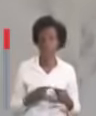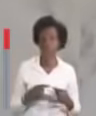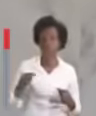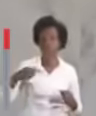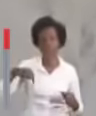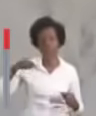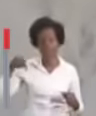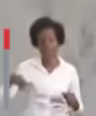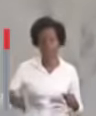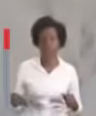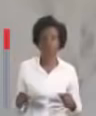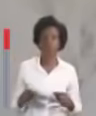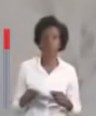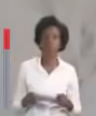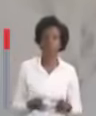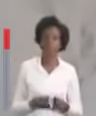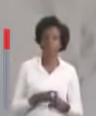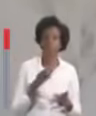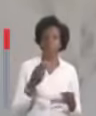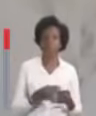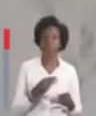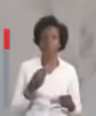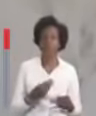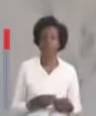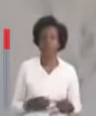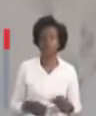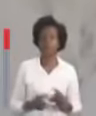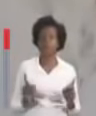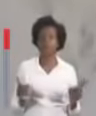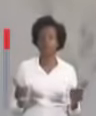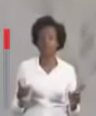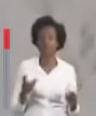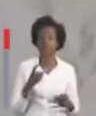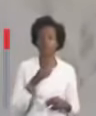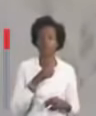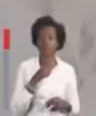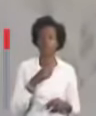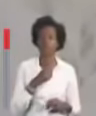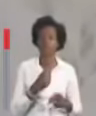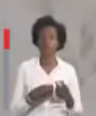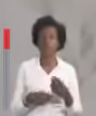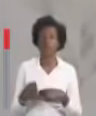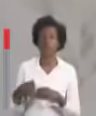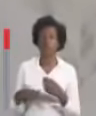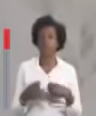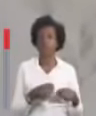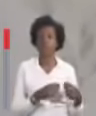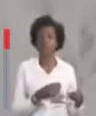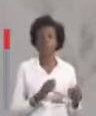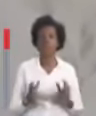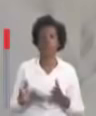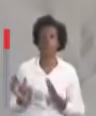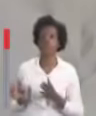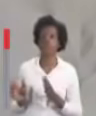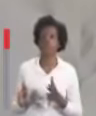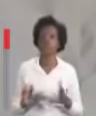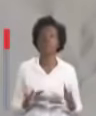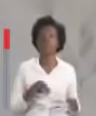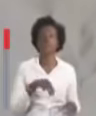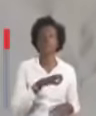rede ou nas redes municipais de ensino mas já há em curso uma negociação né